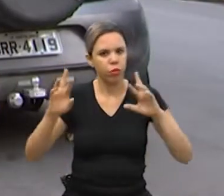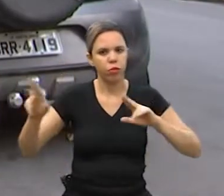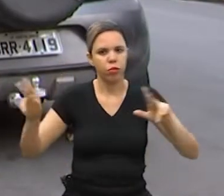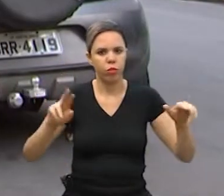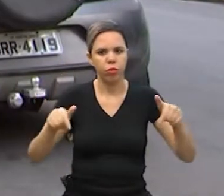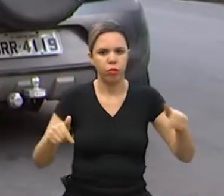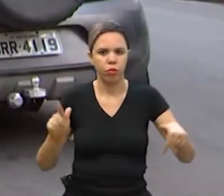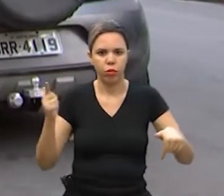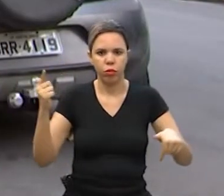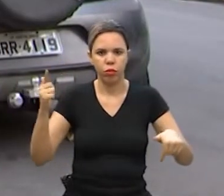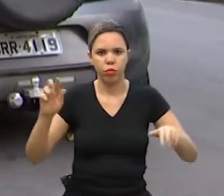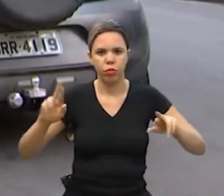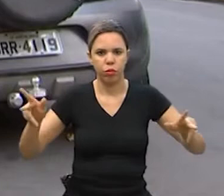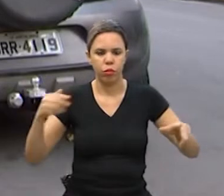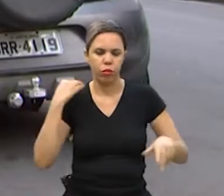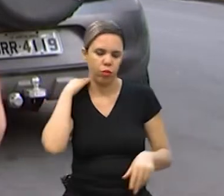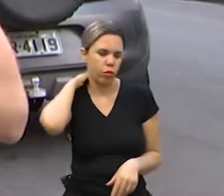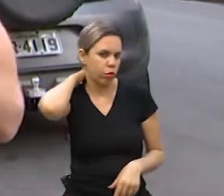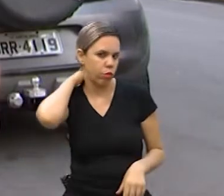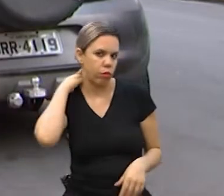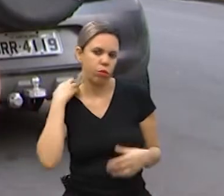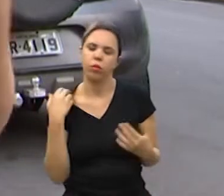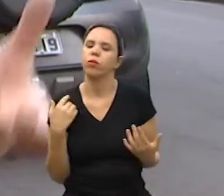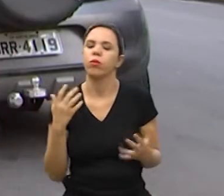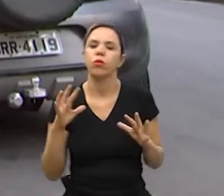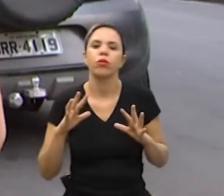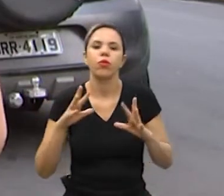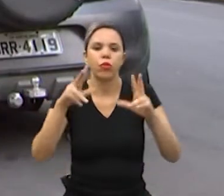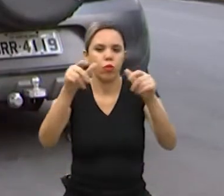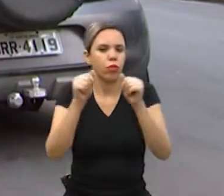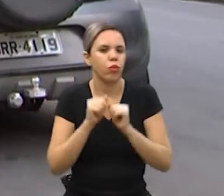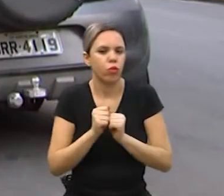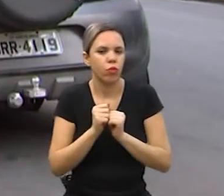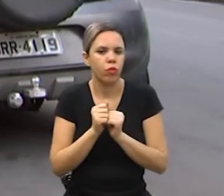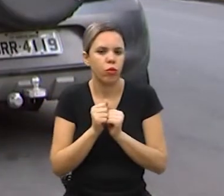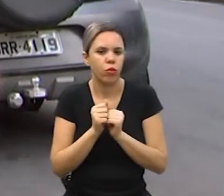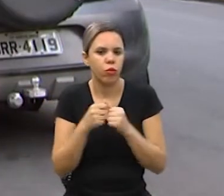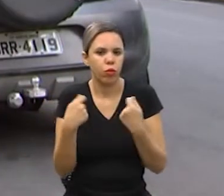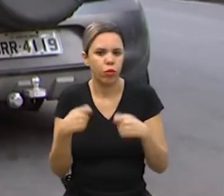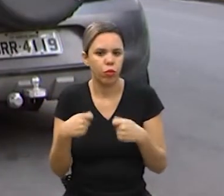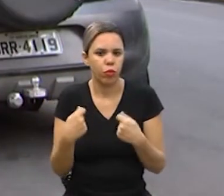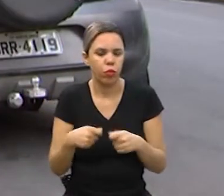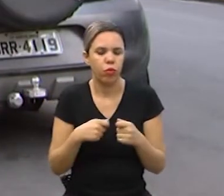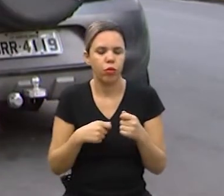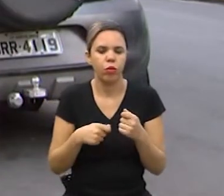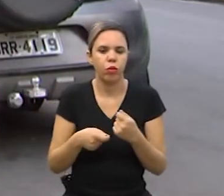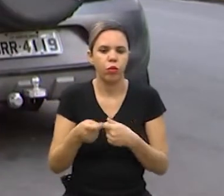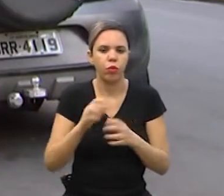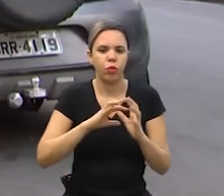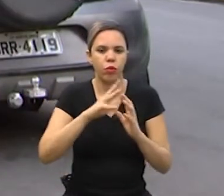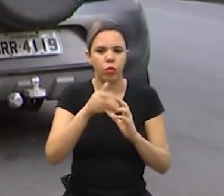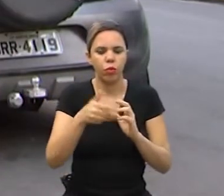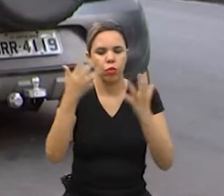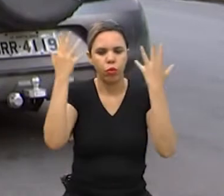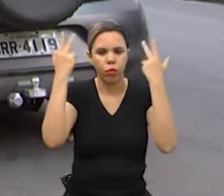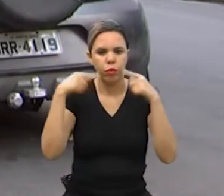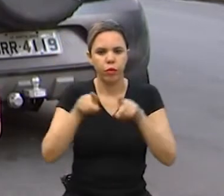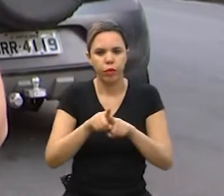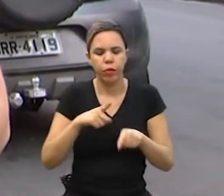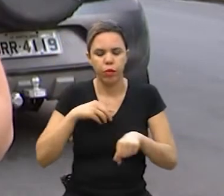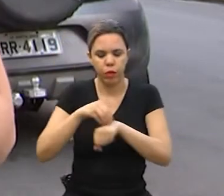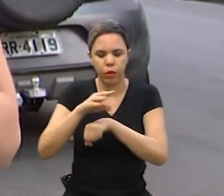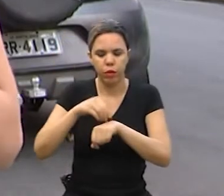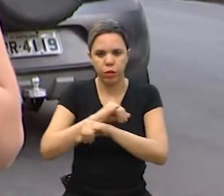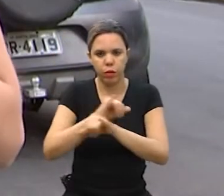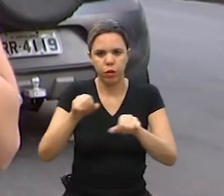está em torno de 7 graus de diferença. Então, entre todas as necessidades ecológicas que uma árvore provém,